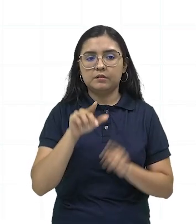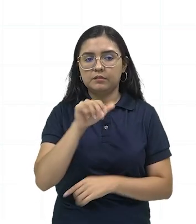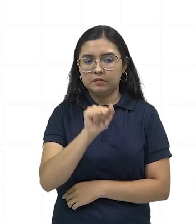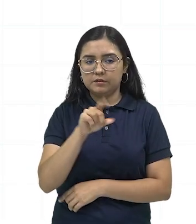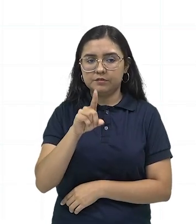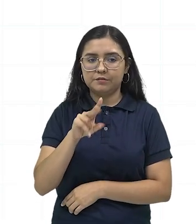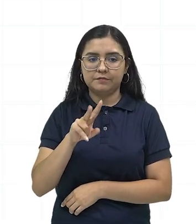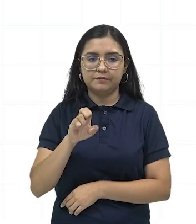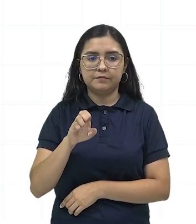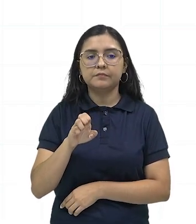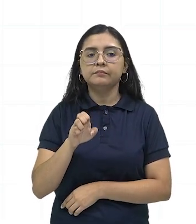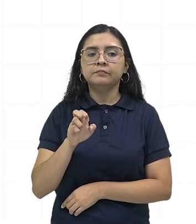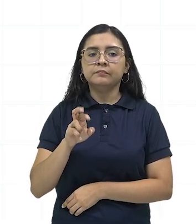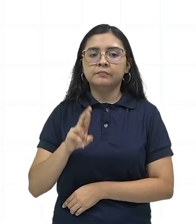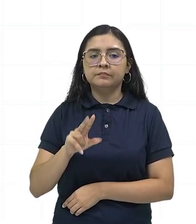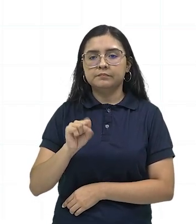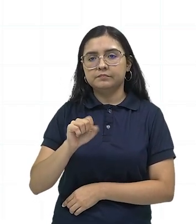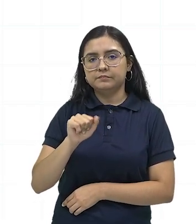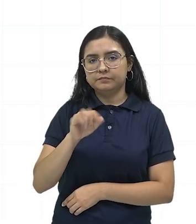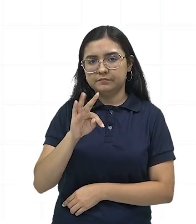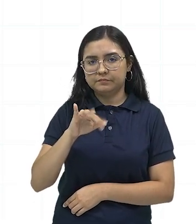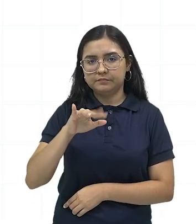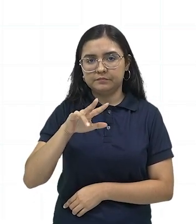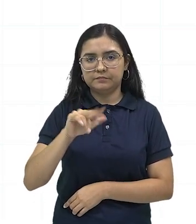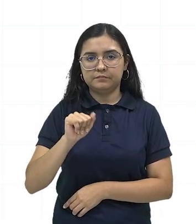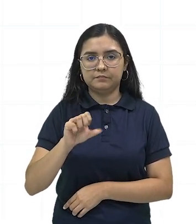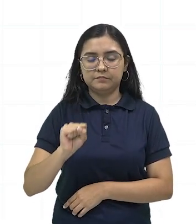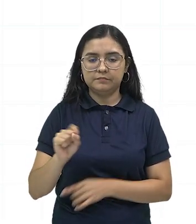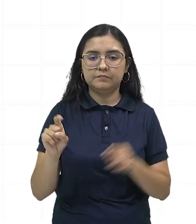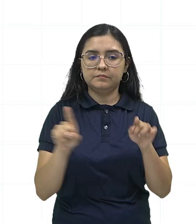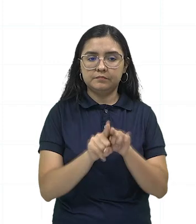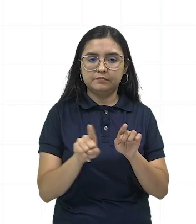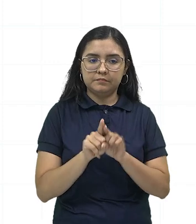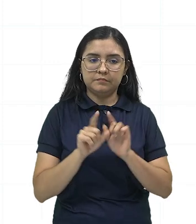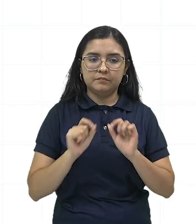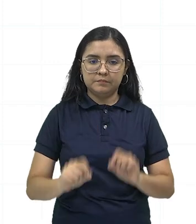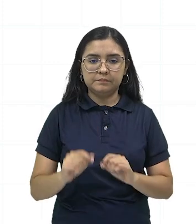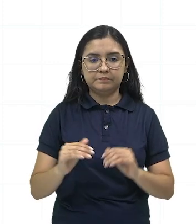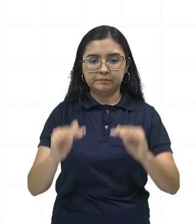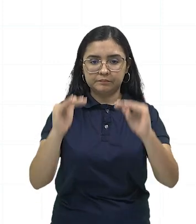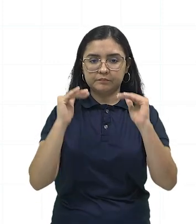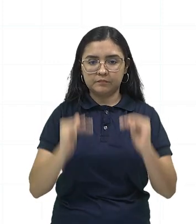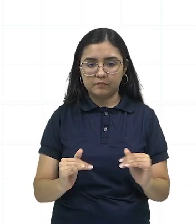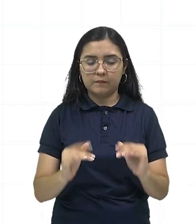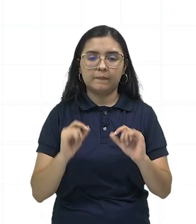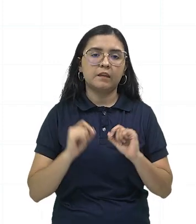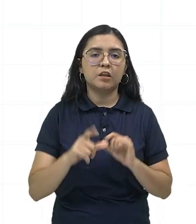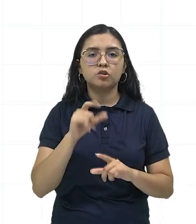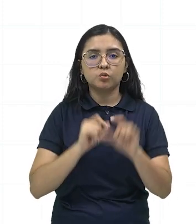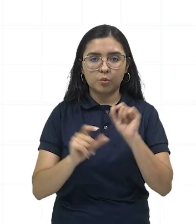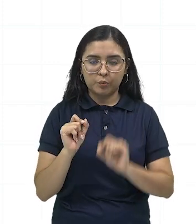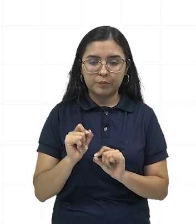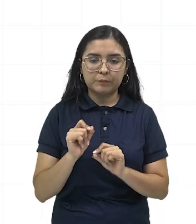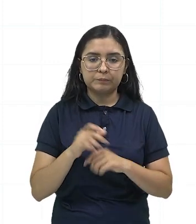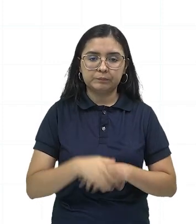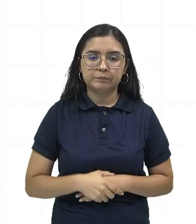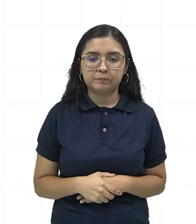coordenativa adversativa. Também temos as alternativas, em que há uma escolha ou exclusão,